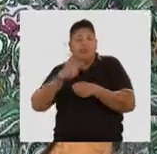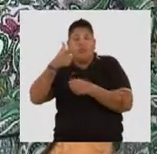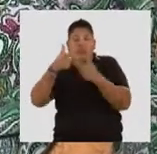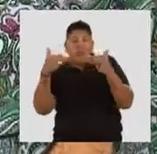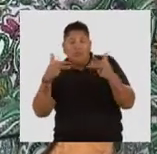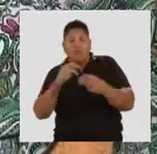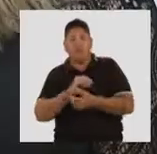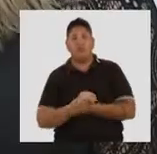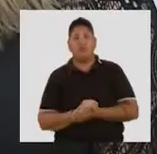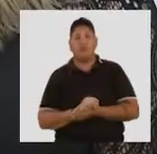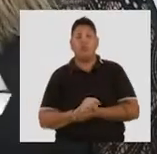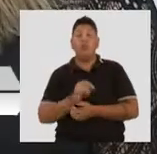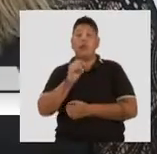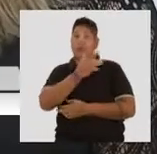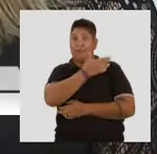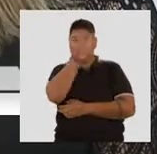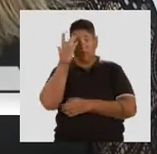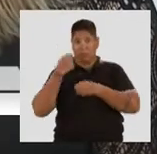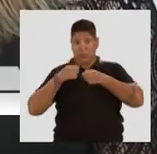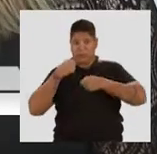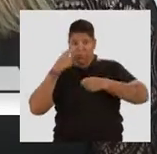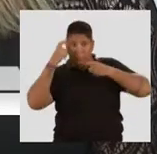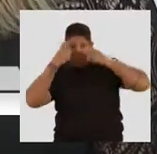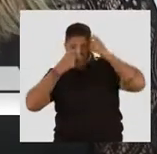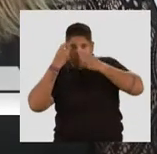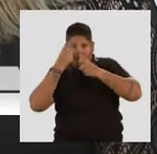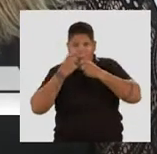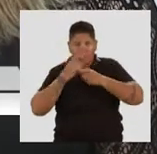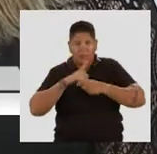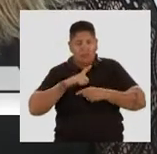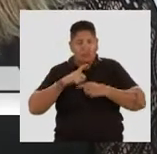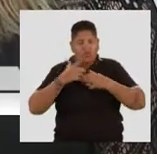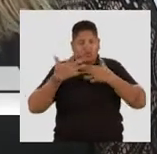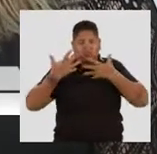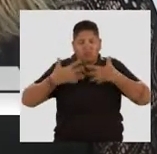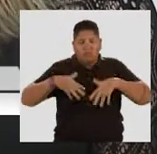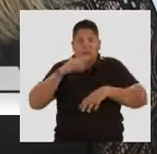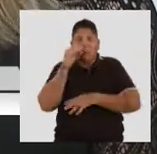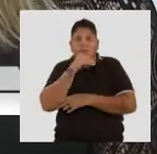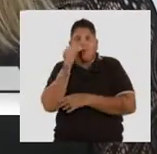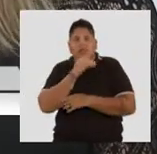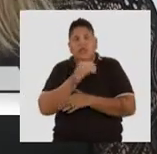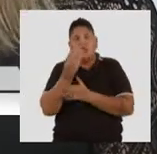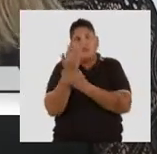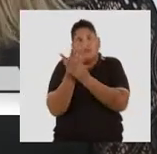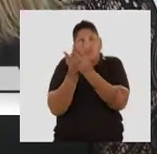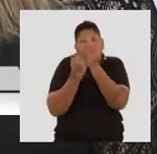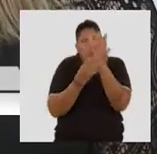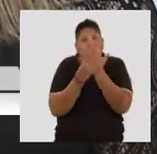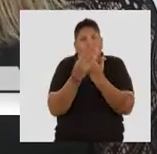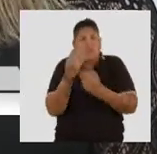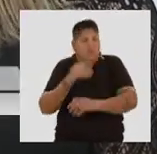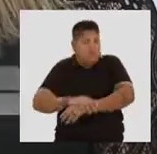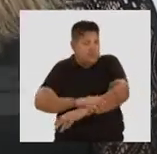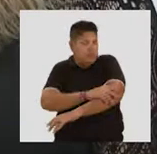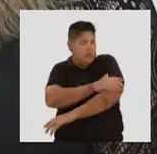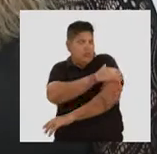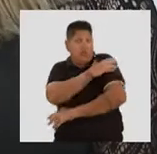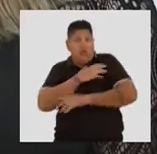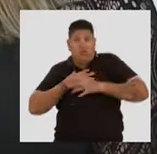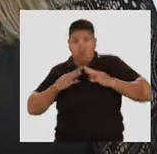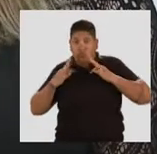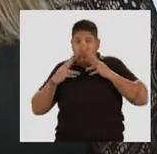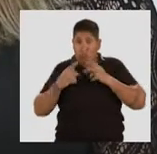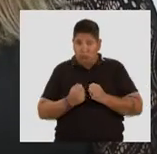outras coisas. O que a pessoa tem que se preocupar? Dormência nos dedos, dormência nas mãos, nos braços, no